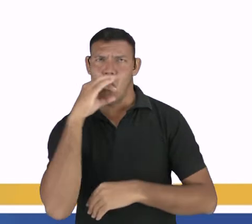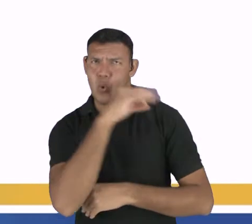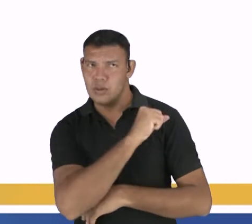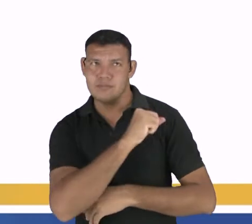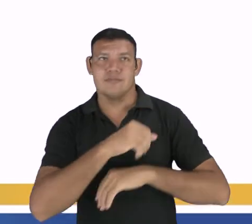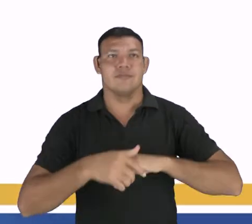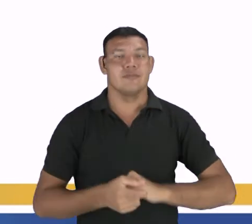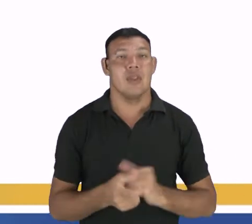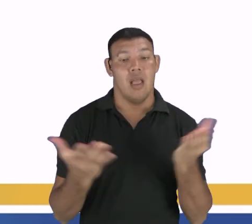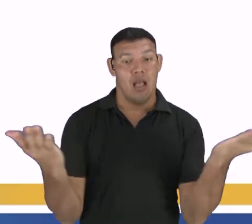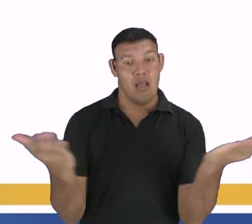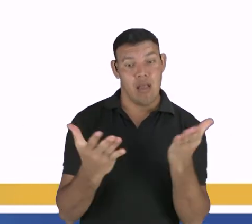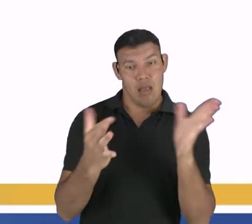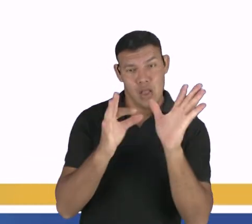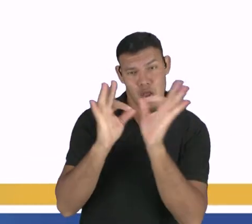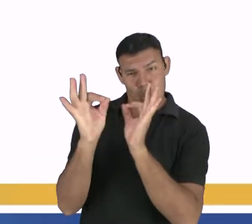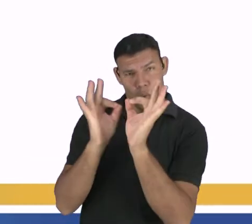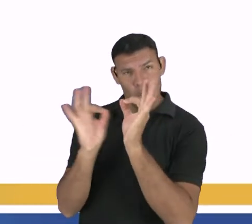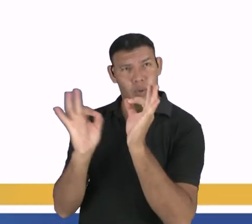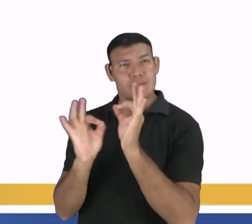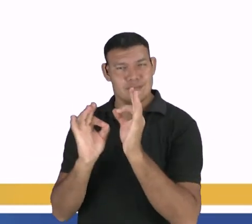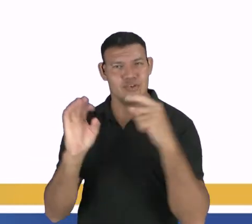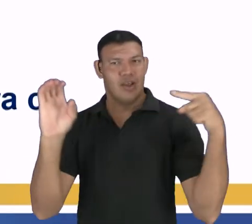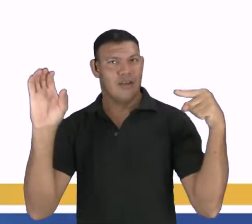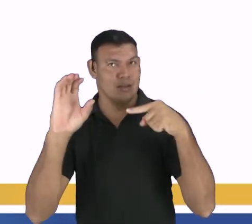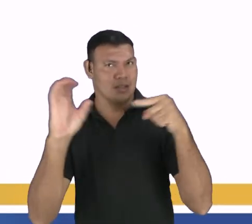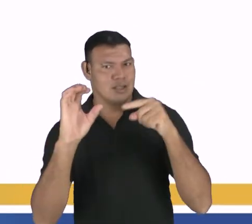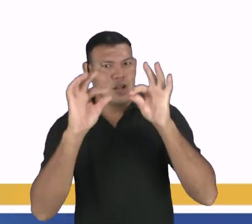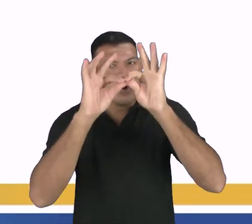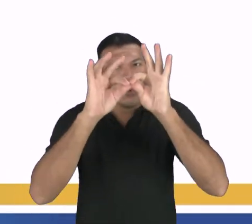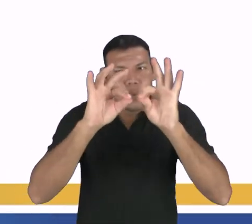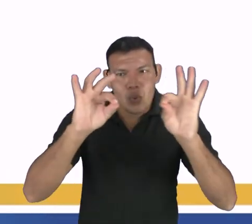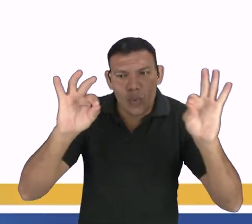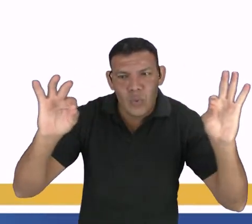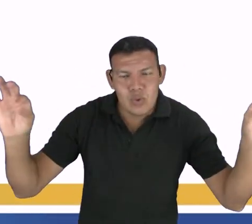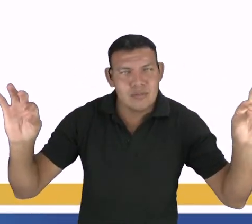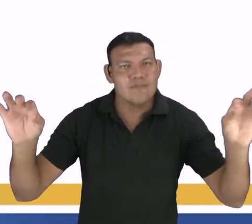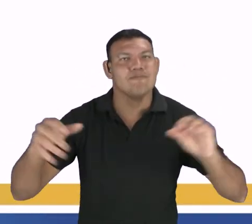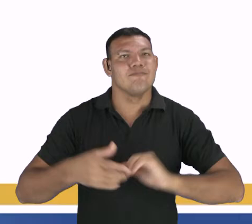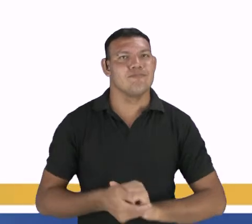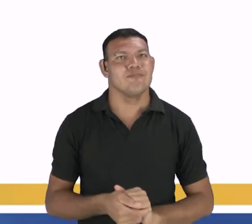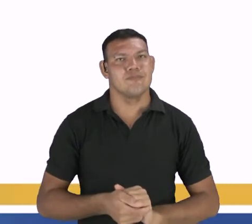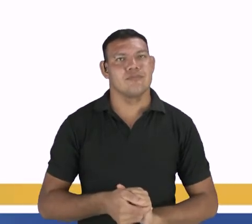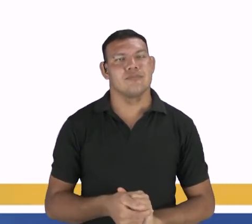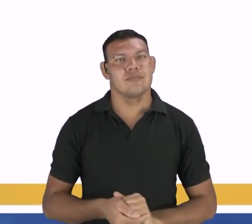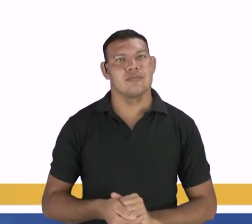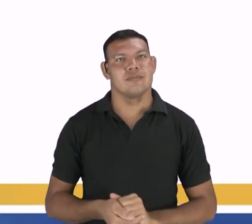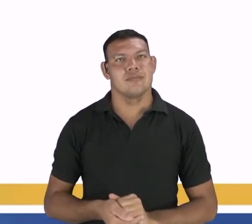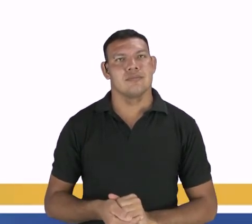Vamos então organizar as temperaturas aí da letra C numa reta numérica agora.